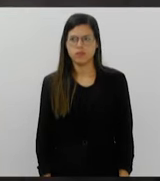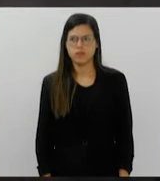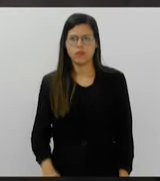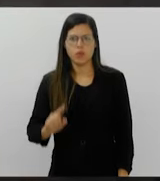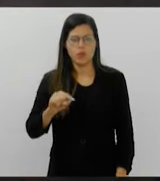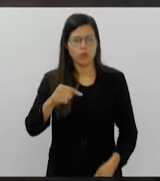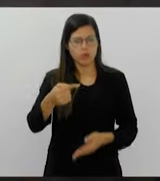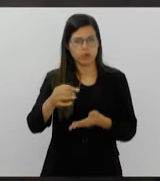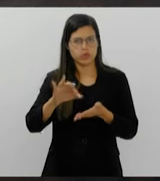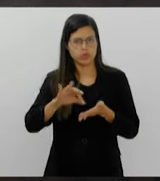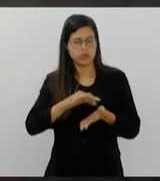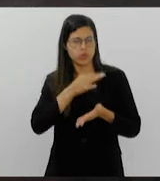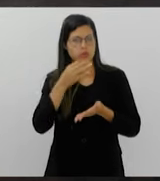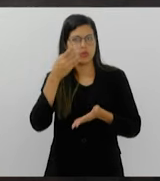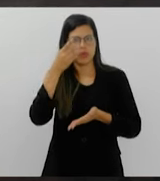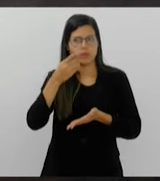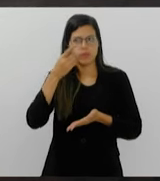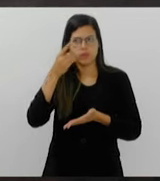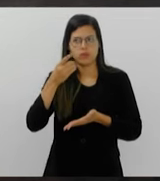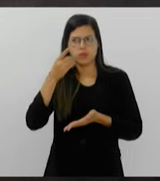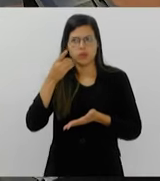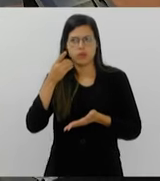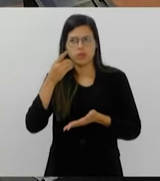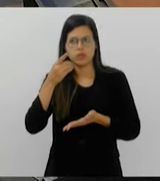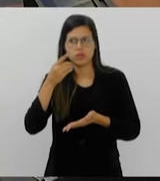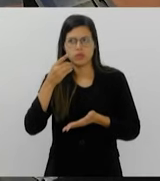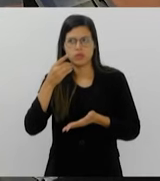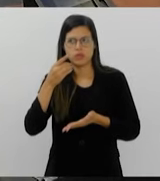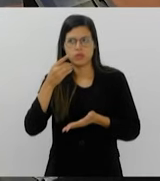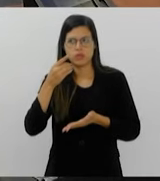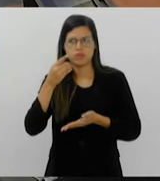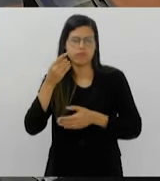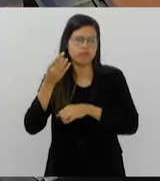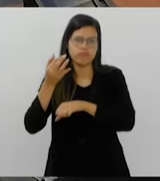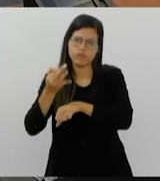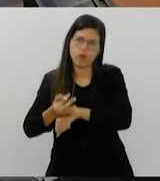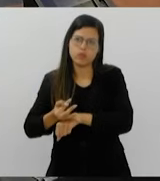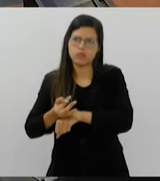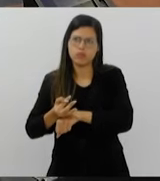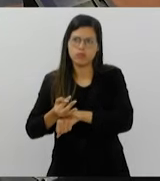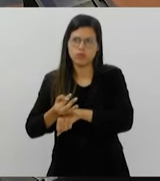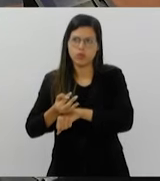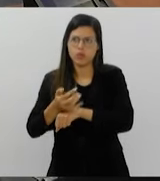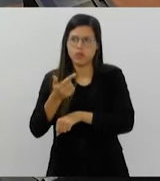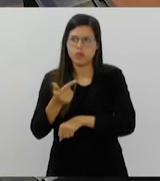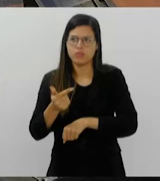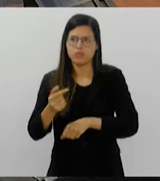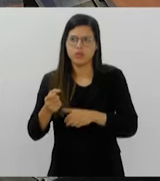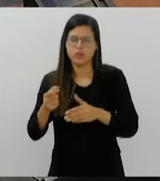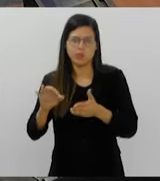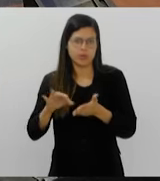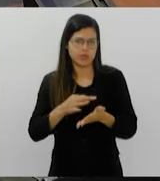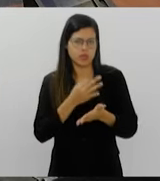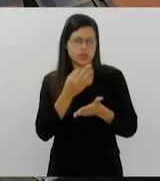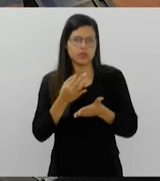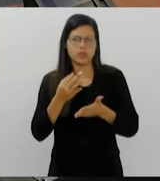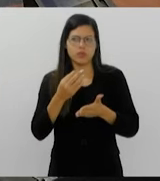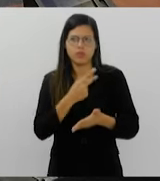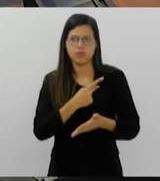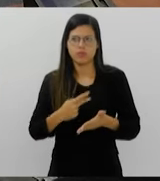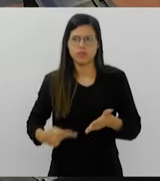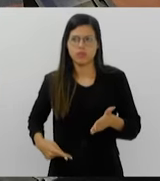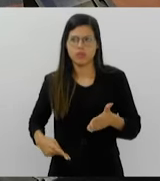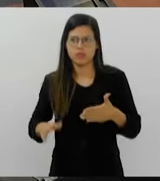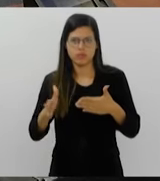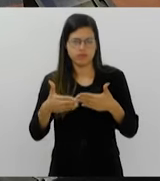Próximo orador escrito, o nobre deputado Atila Nunes. Não se encontrando presente, não havendo mais oradores inscritos, a presente